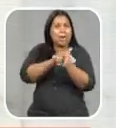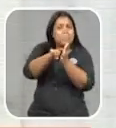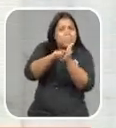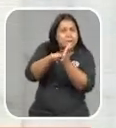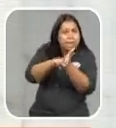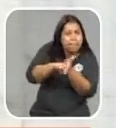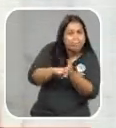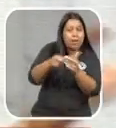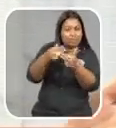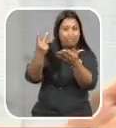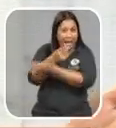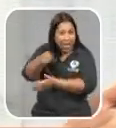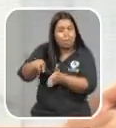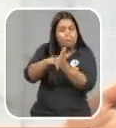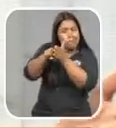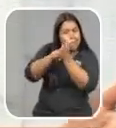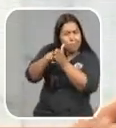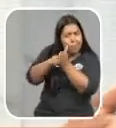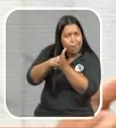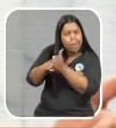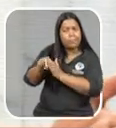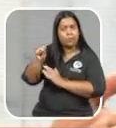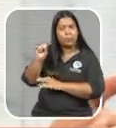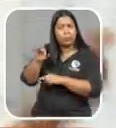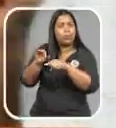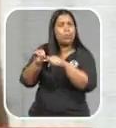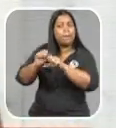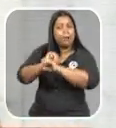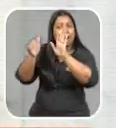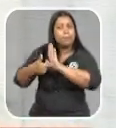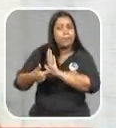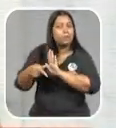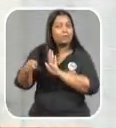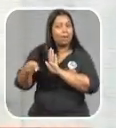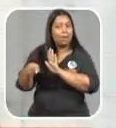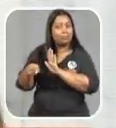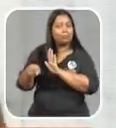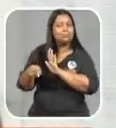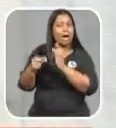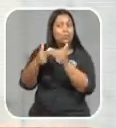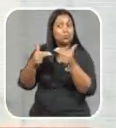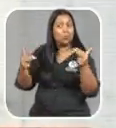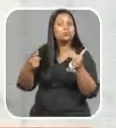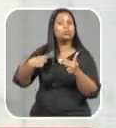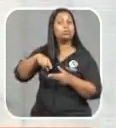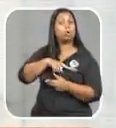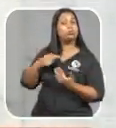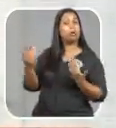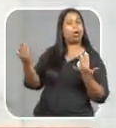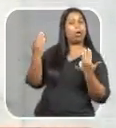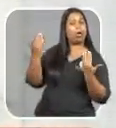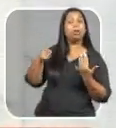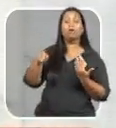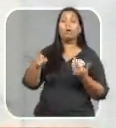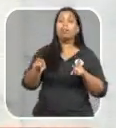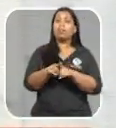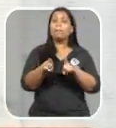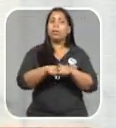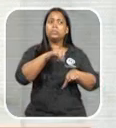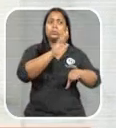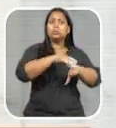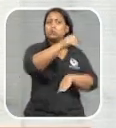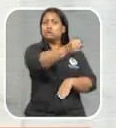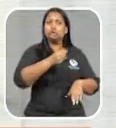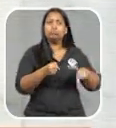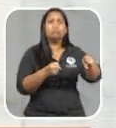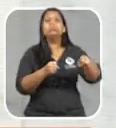tem dúvida, até a convocação de secretários para prestar contas aqui no momento alto do Poder Legislativo, que é a